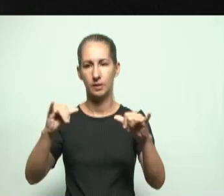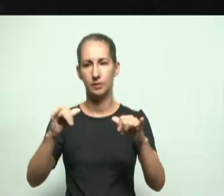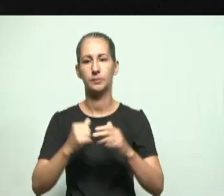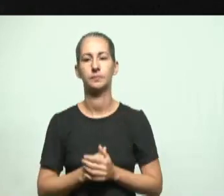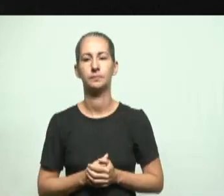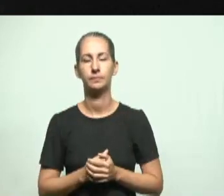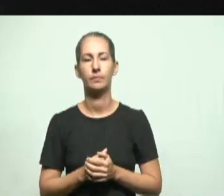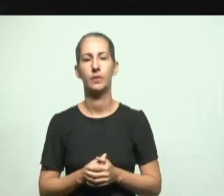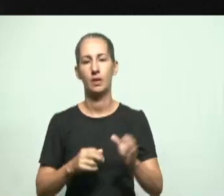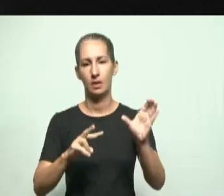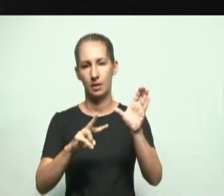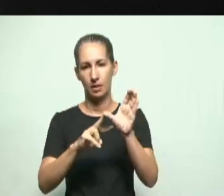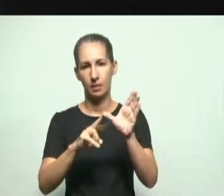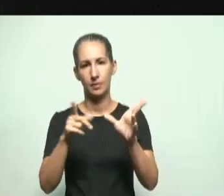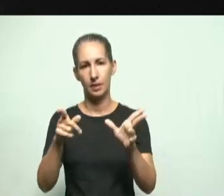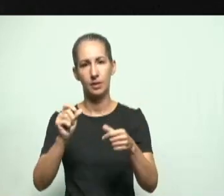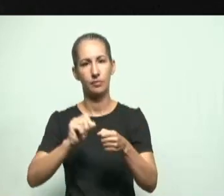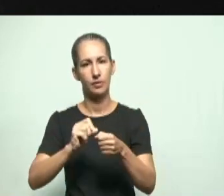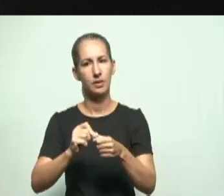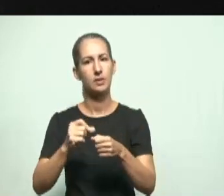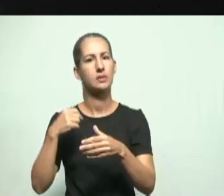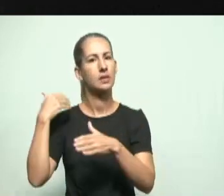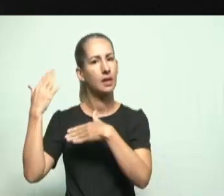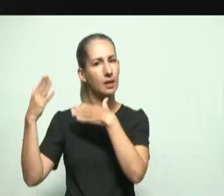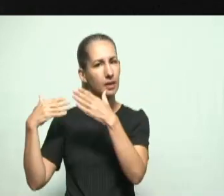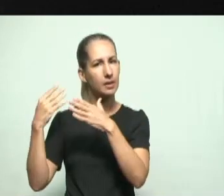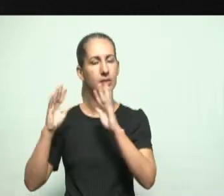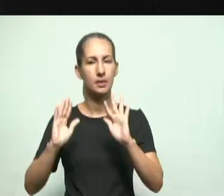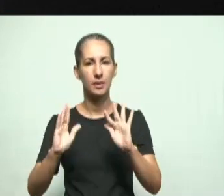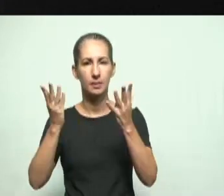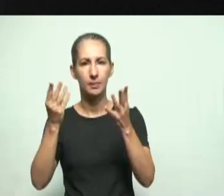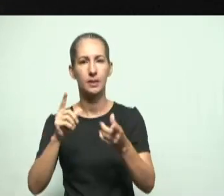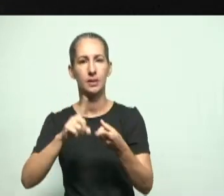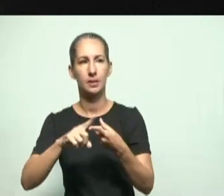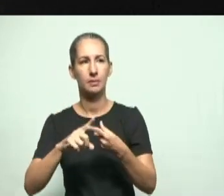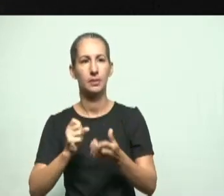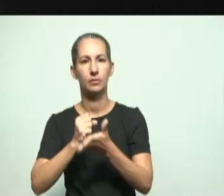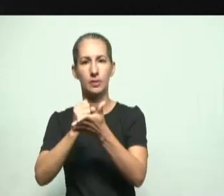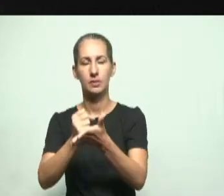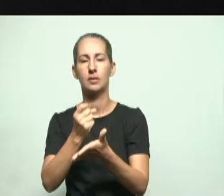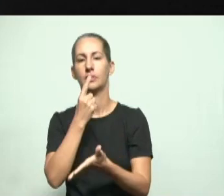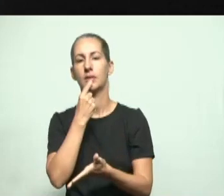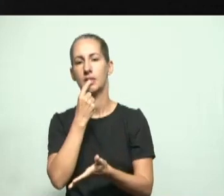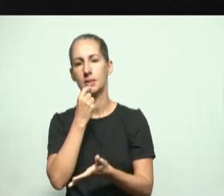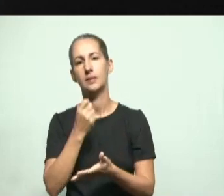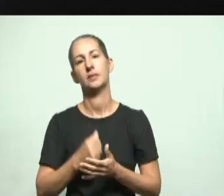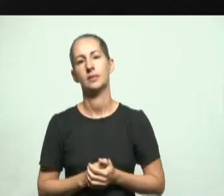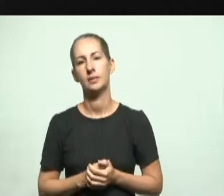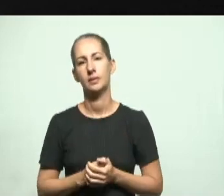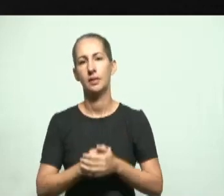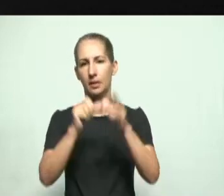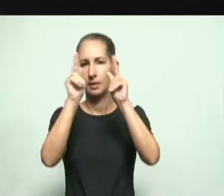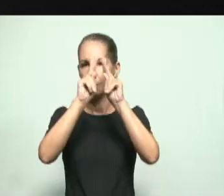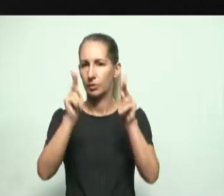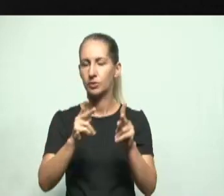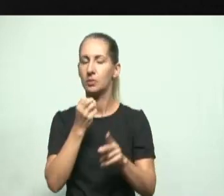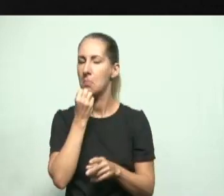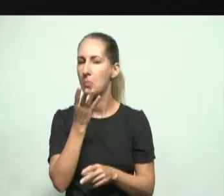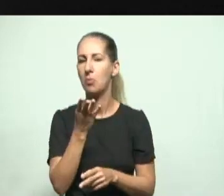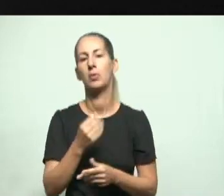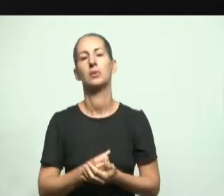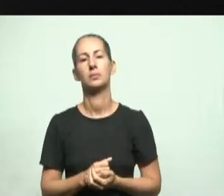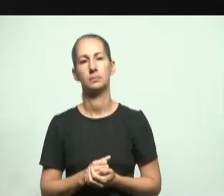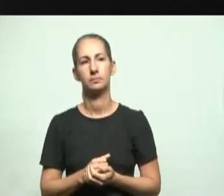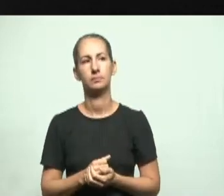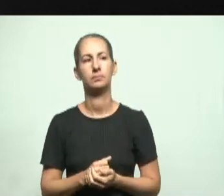Né? A Câmara Municipal já fez, em outras situações, campanhas também da doação de sangue. Então, esse projeto vem em boa hora, uma